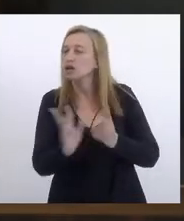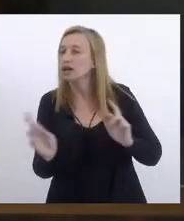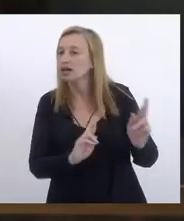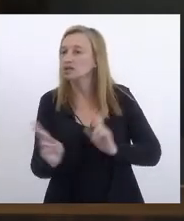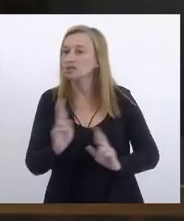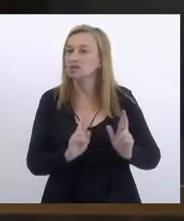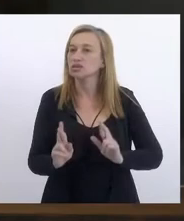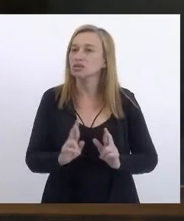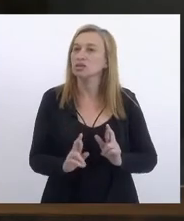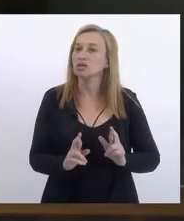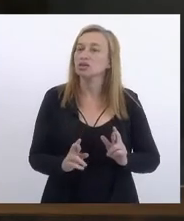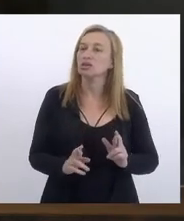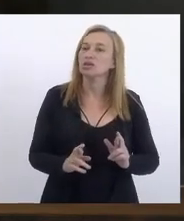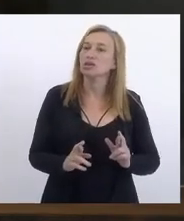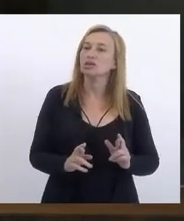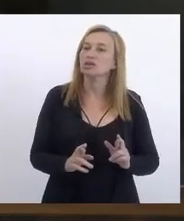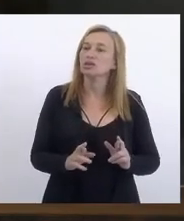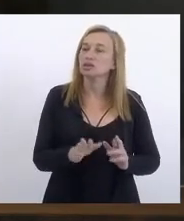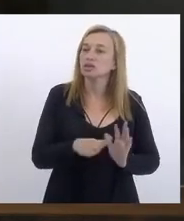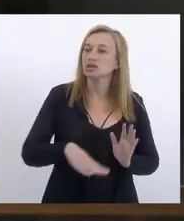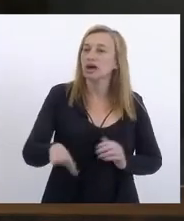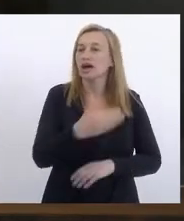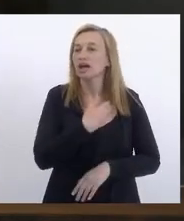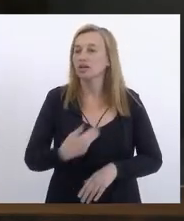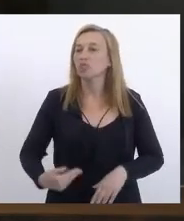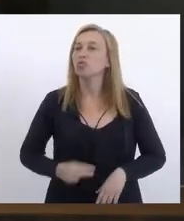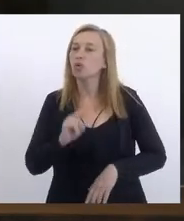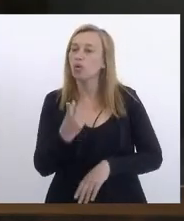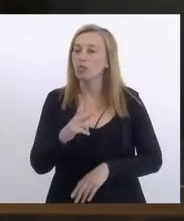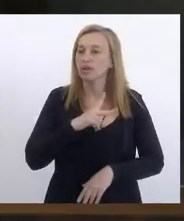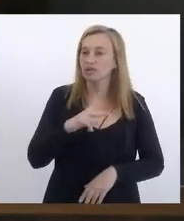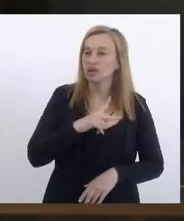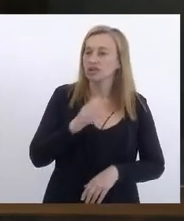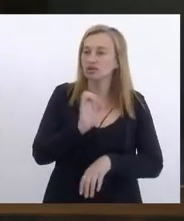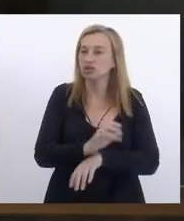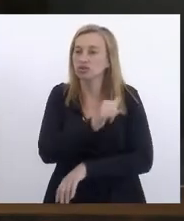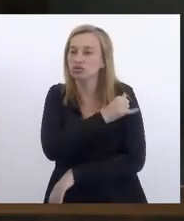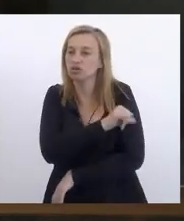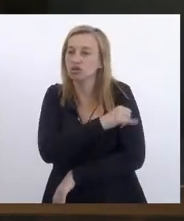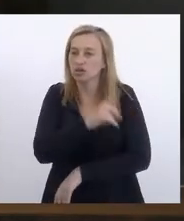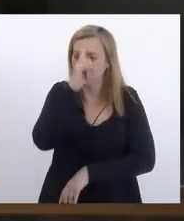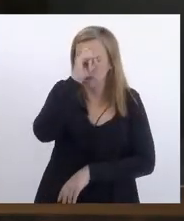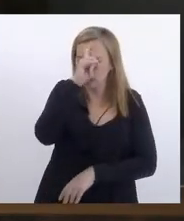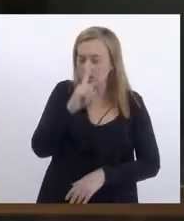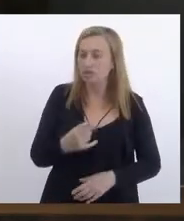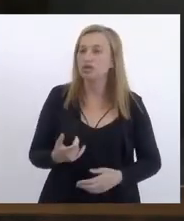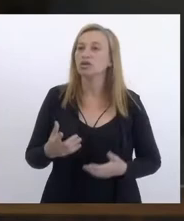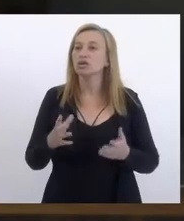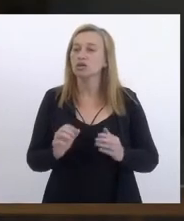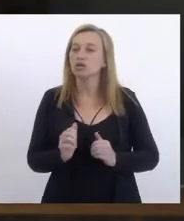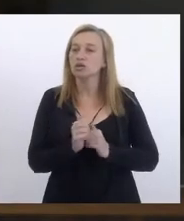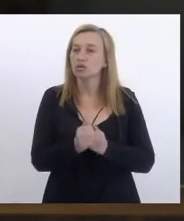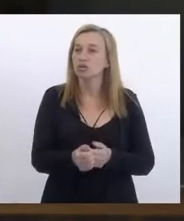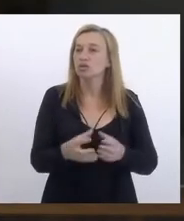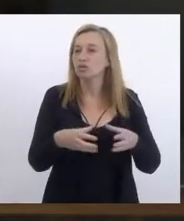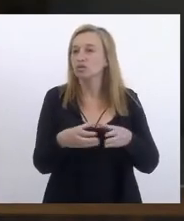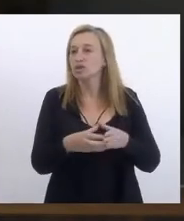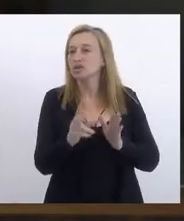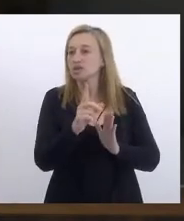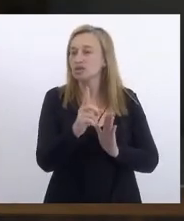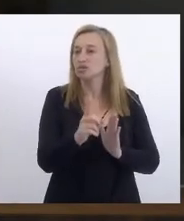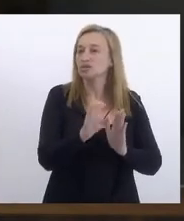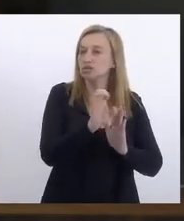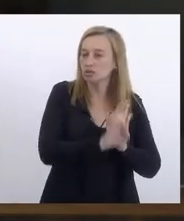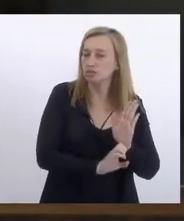ao sistema reprodutor na rede pública ou privada de saúde do Estado do Rio de Janeiro. Pendendo de pareceres das comissões de emendas condicionais e veto, para emitir